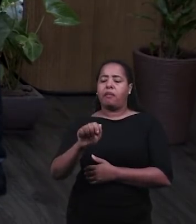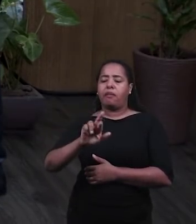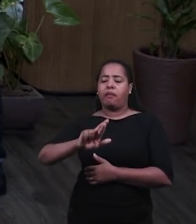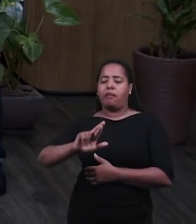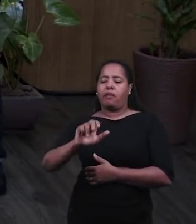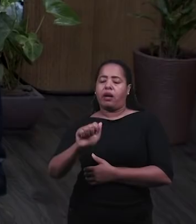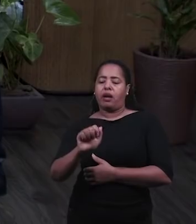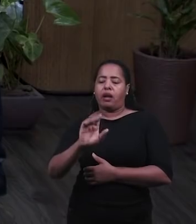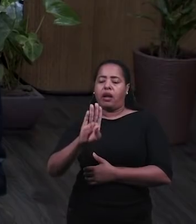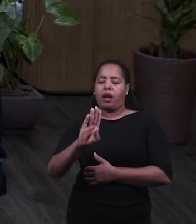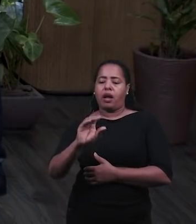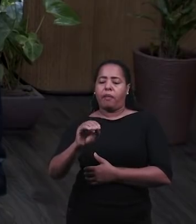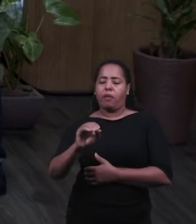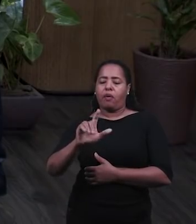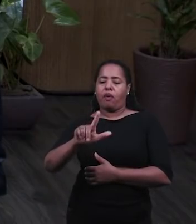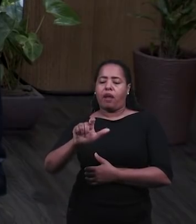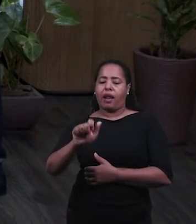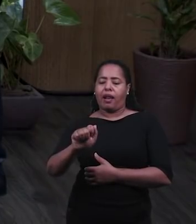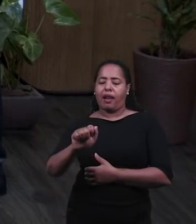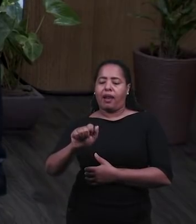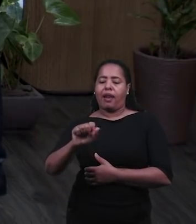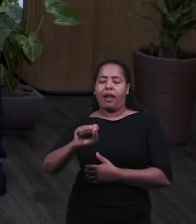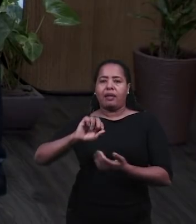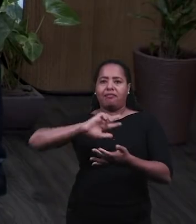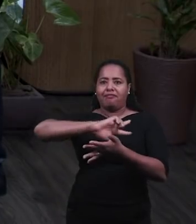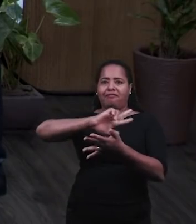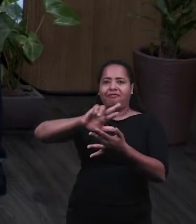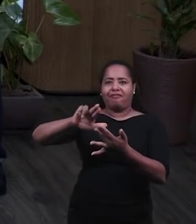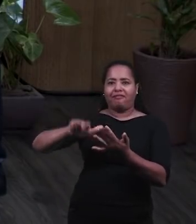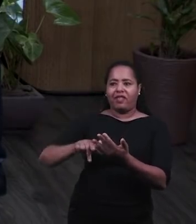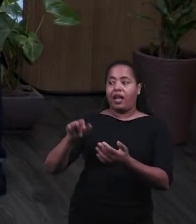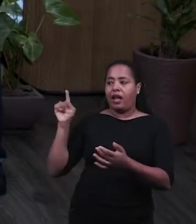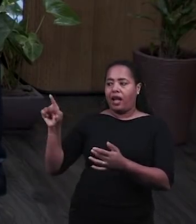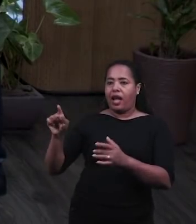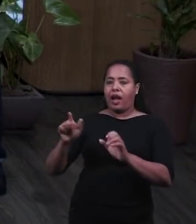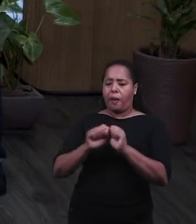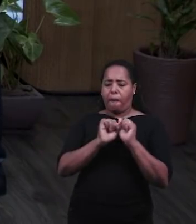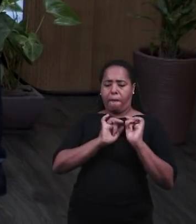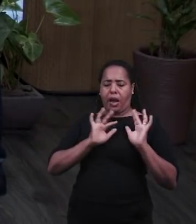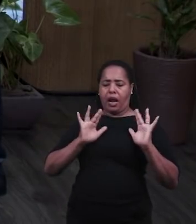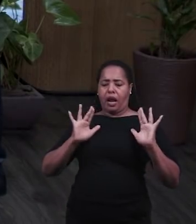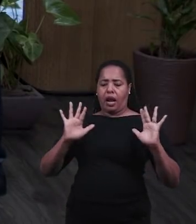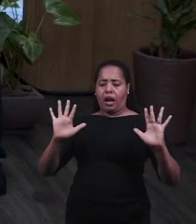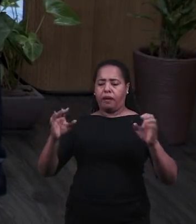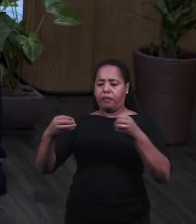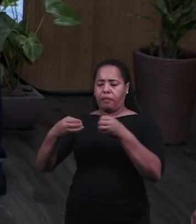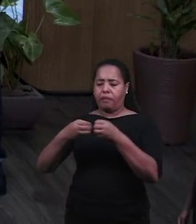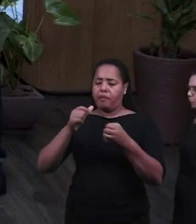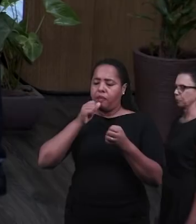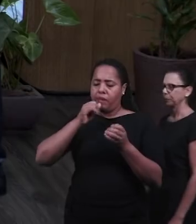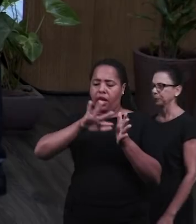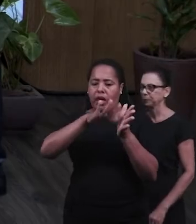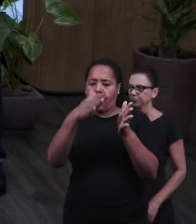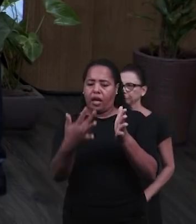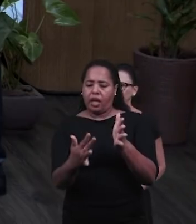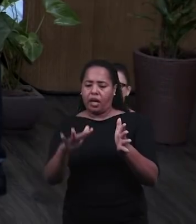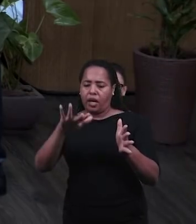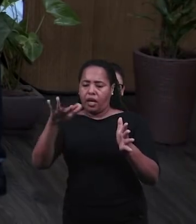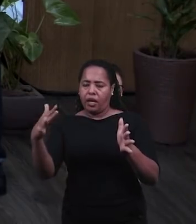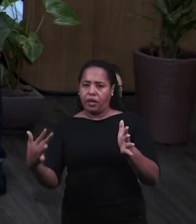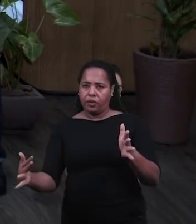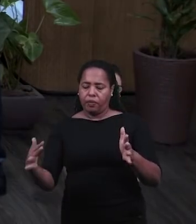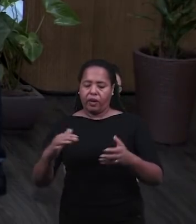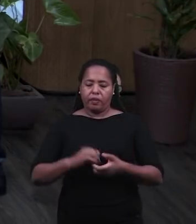época a multidão estava ali à beira, né, do mar, naquela região ali, daquela enseada.